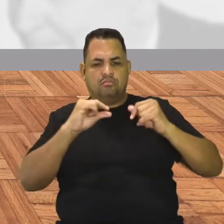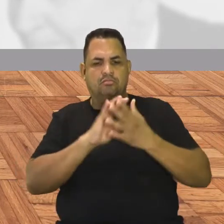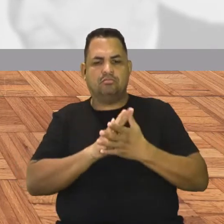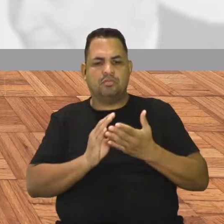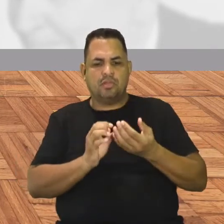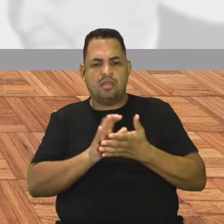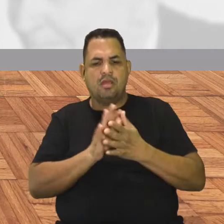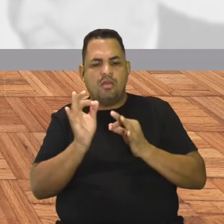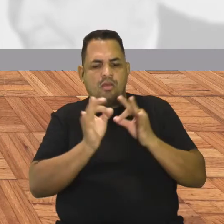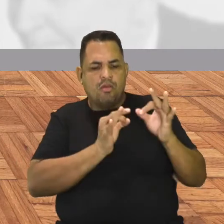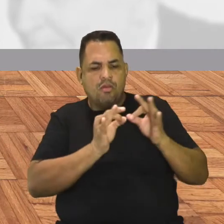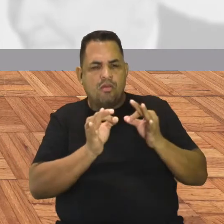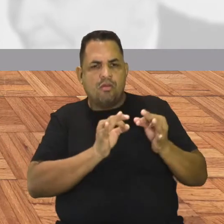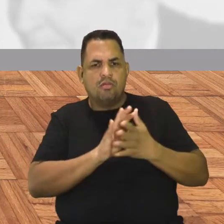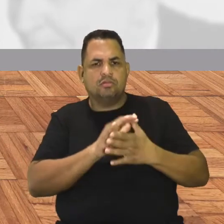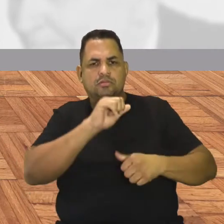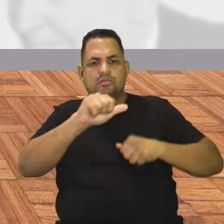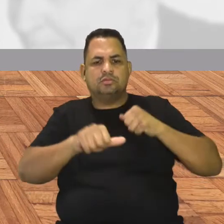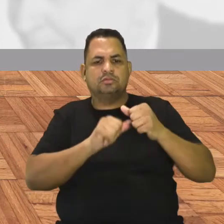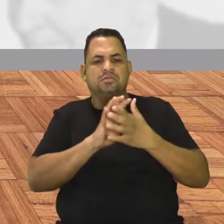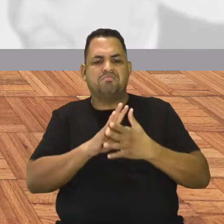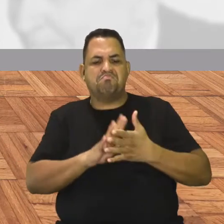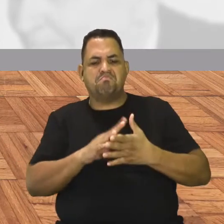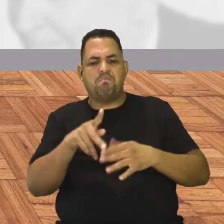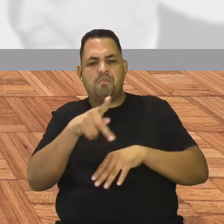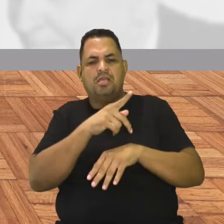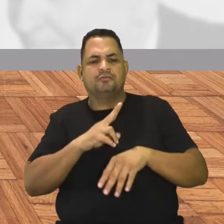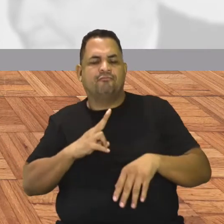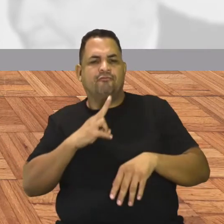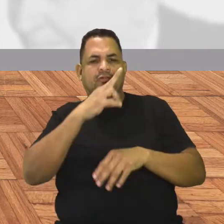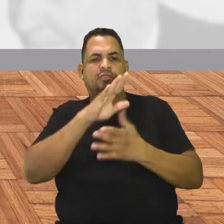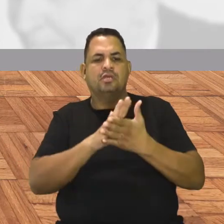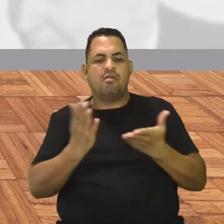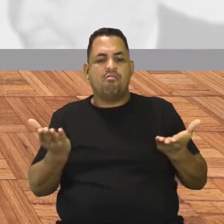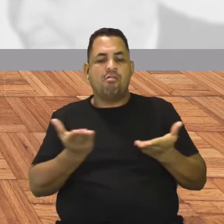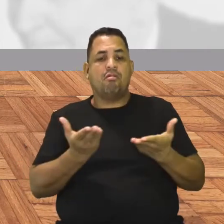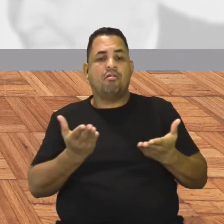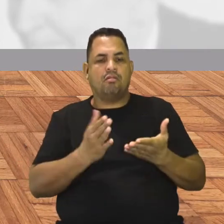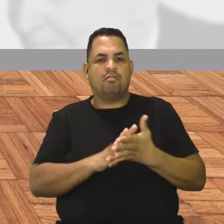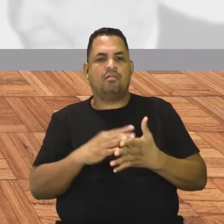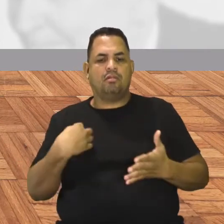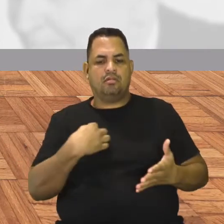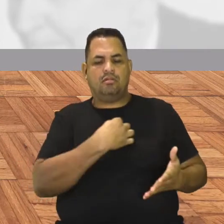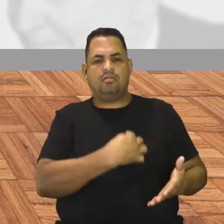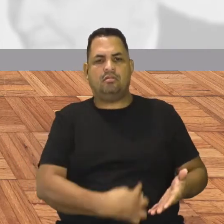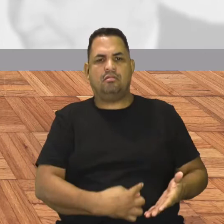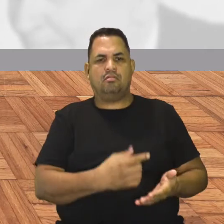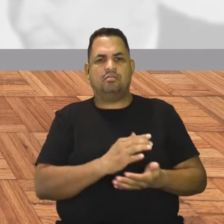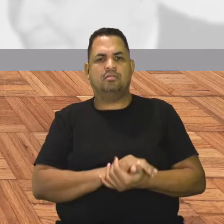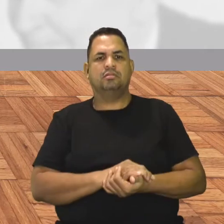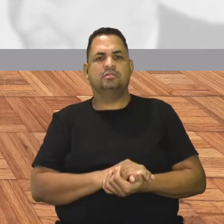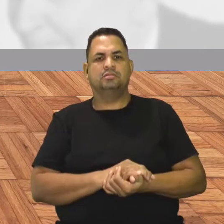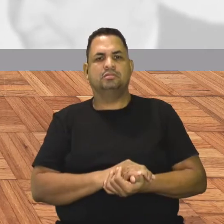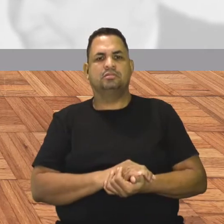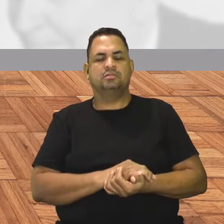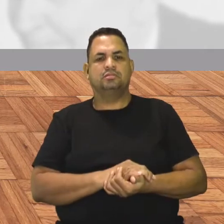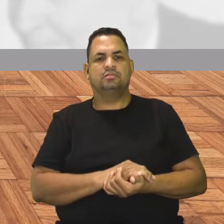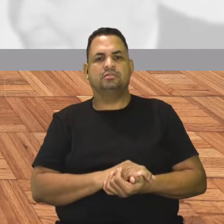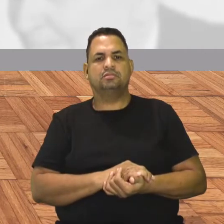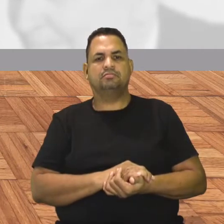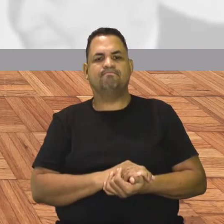uma reconstrução e ele se torna uma grande potência. Agora chegou a vez da China. Pessoal, a China é uma